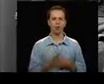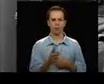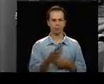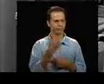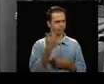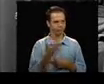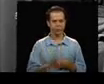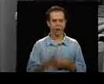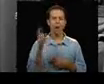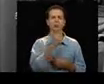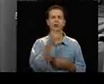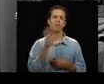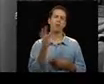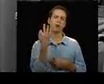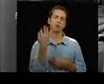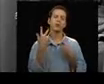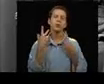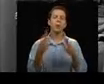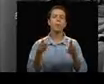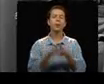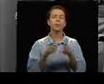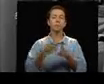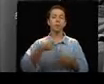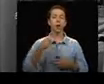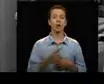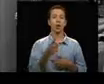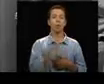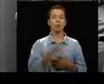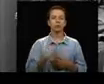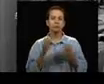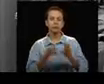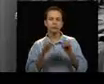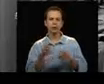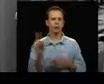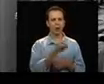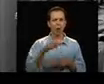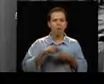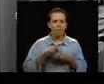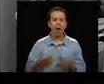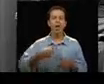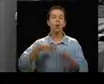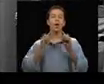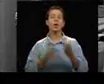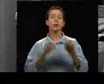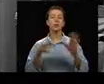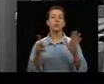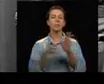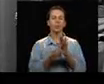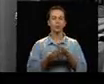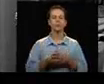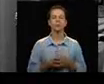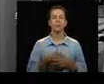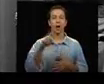discípulo deles. Mas de jeito nenhum, porque é mentira e é falso. Também não sou o eterno professor dos movimentos, mas eu